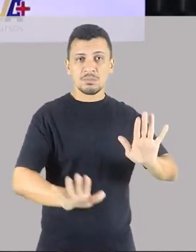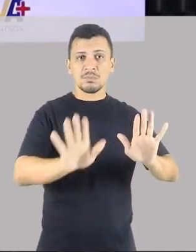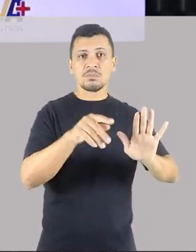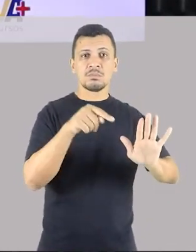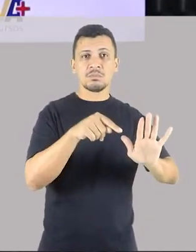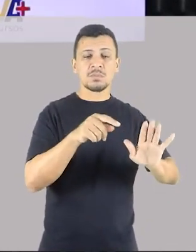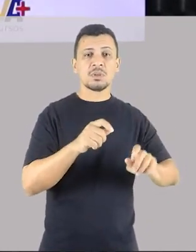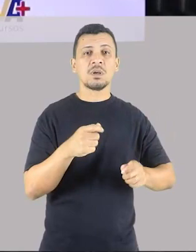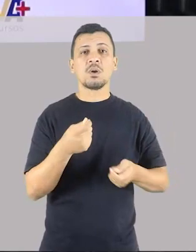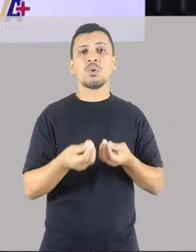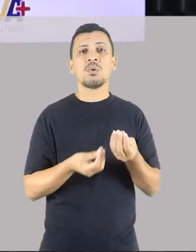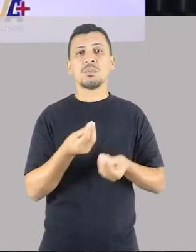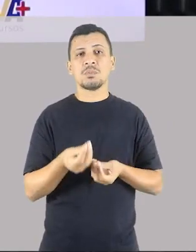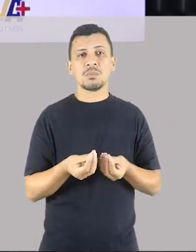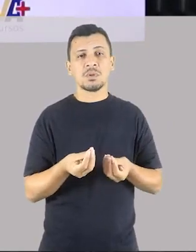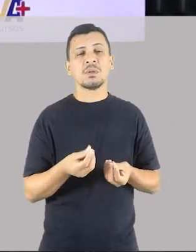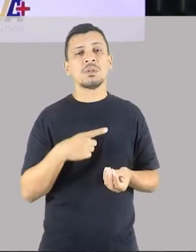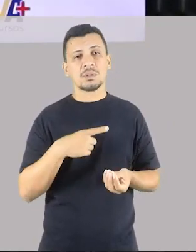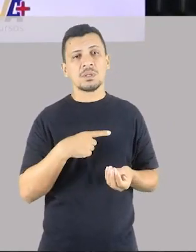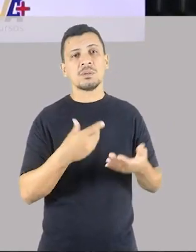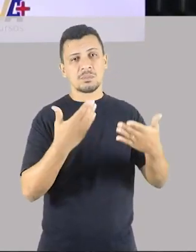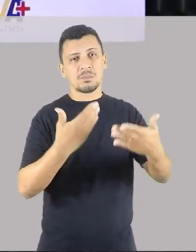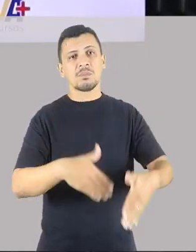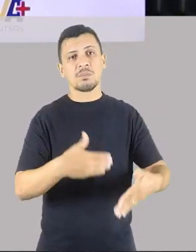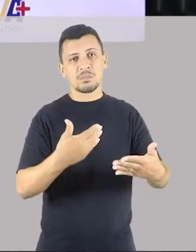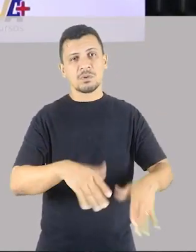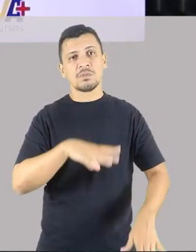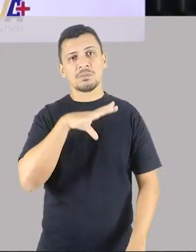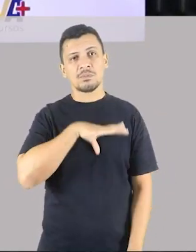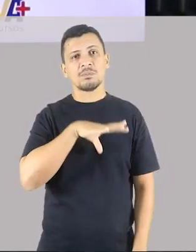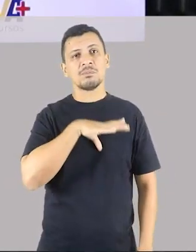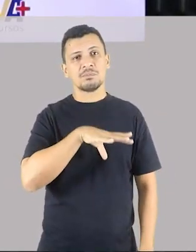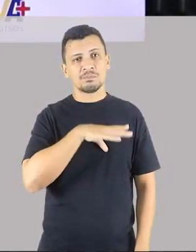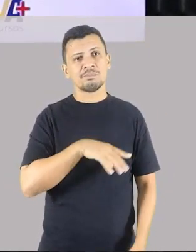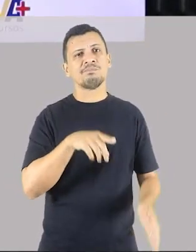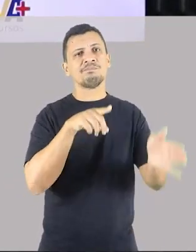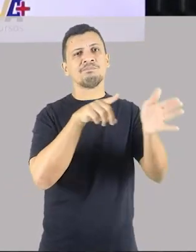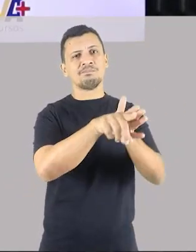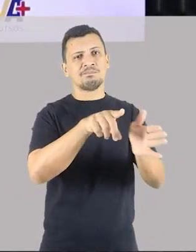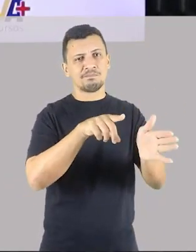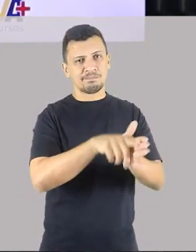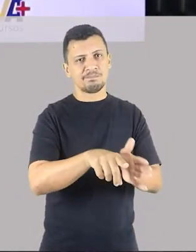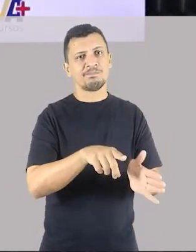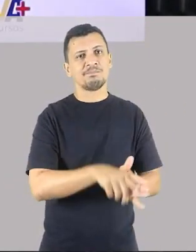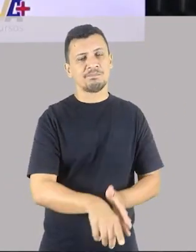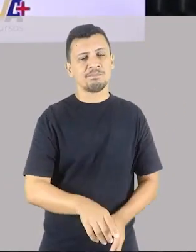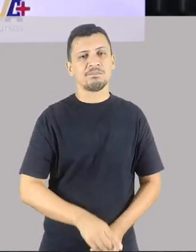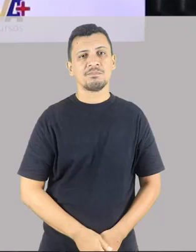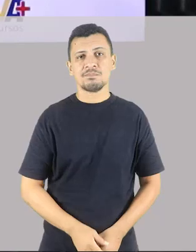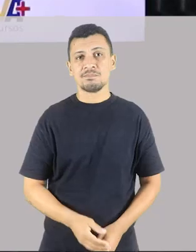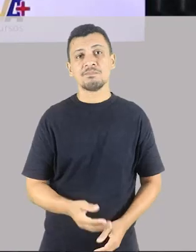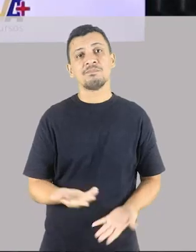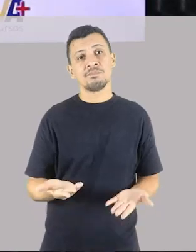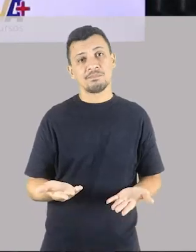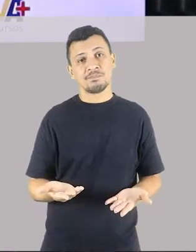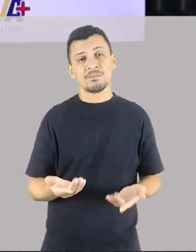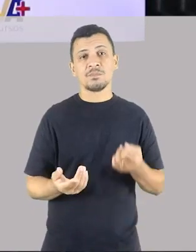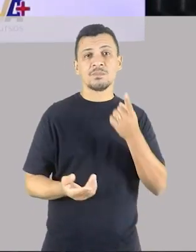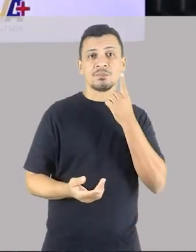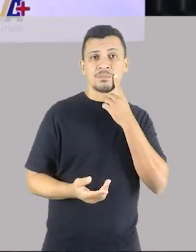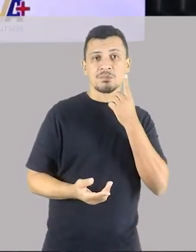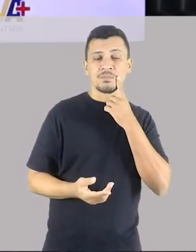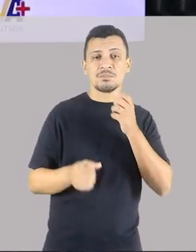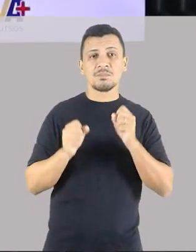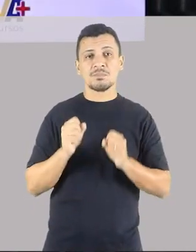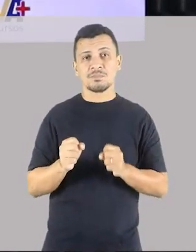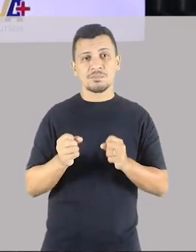mais exploradas na prova de língua portuguesa. Tudo bem? Vamos acompanhar comigo e aí, qualquer dúvida, a gente está